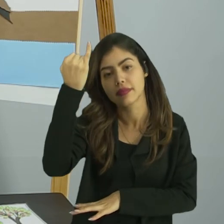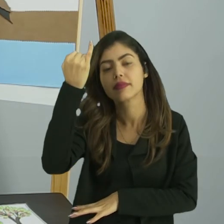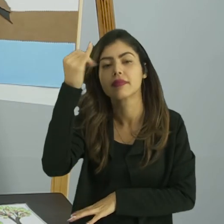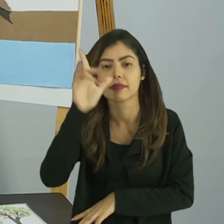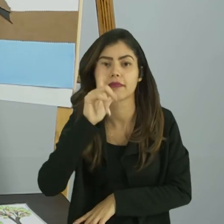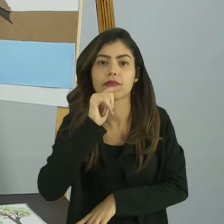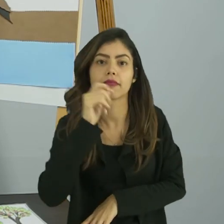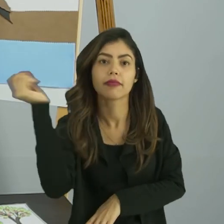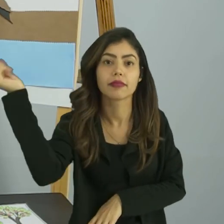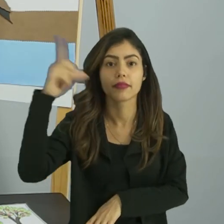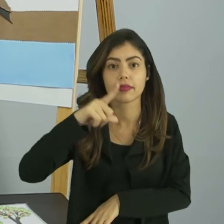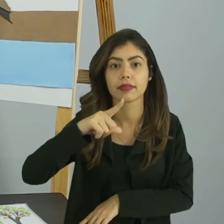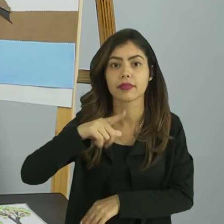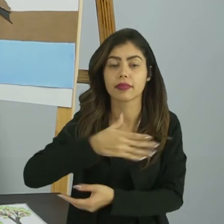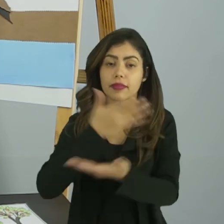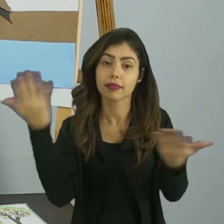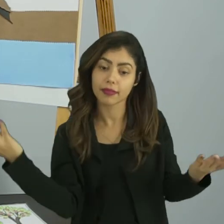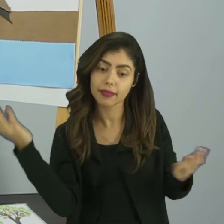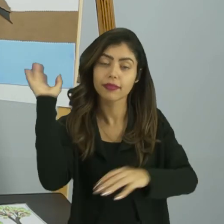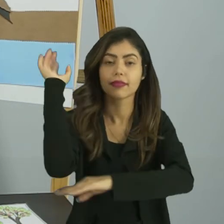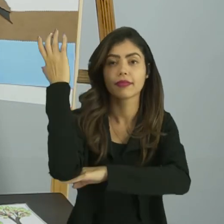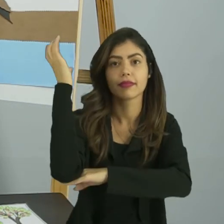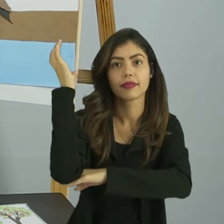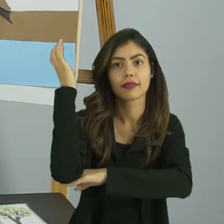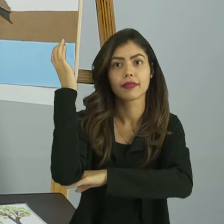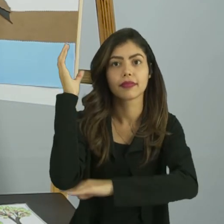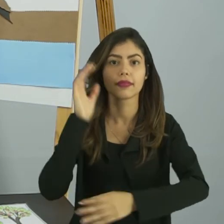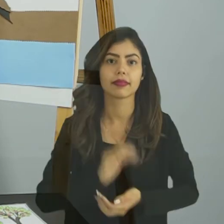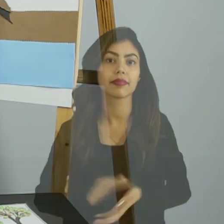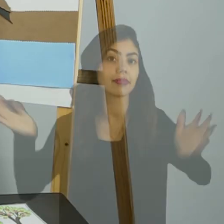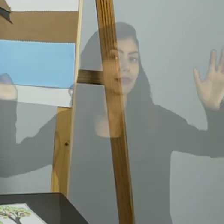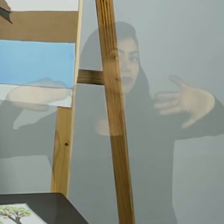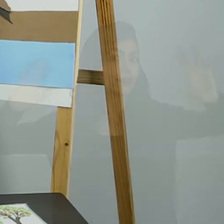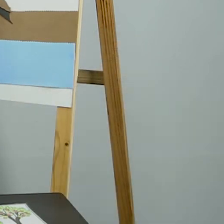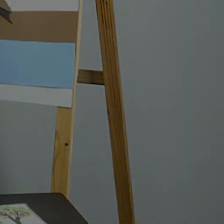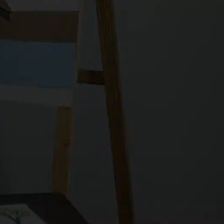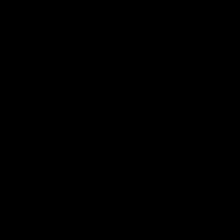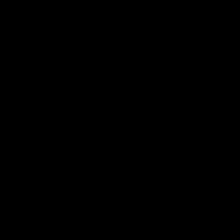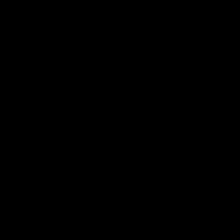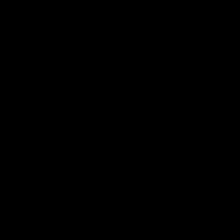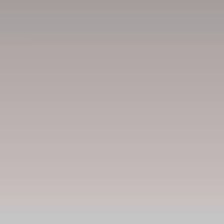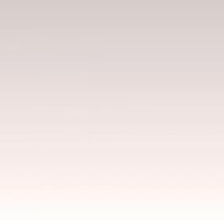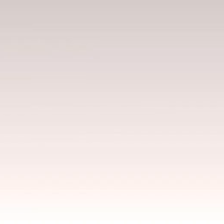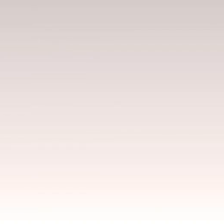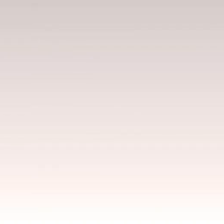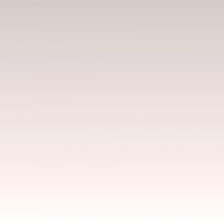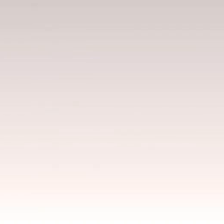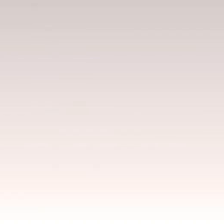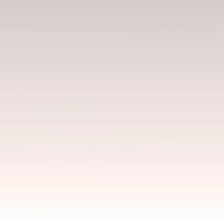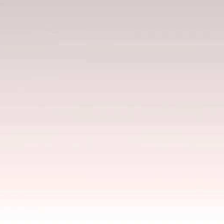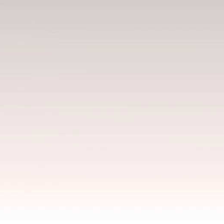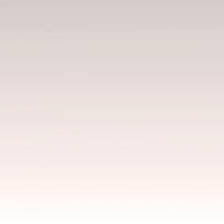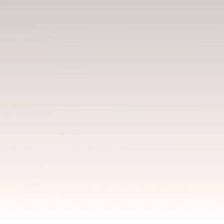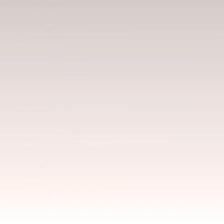água e do sol para as plantas. Tchau, crianças!